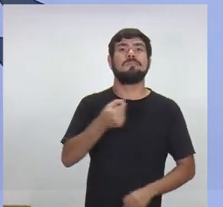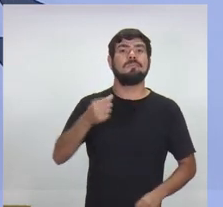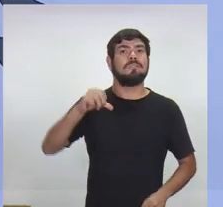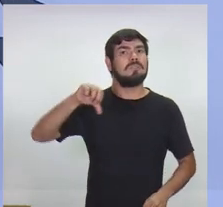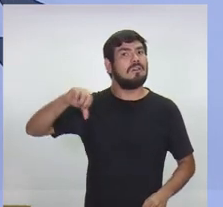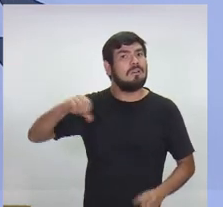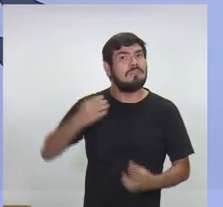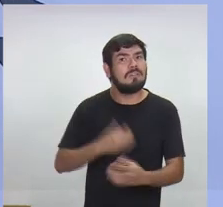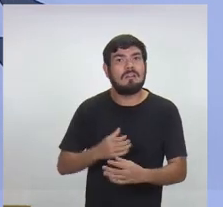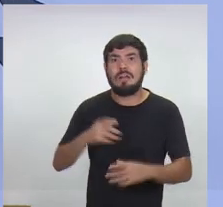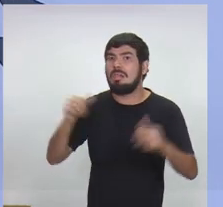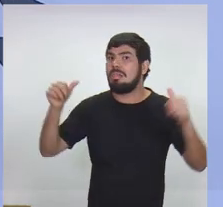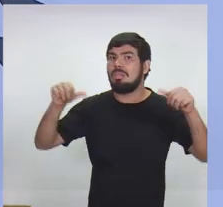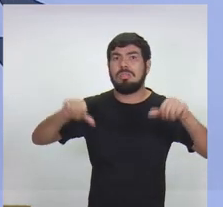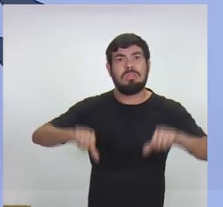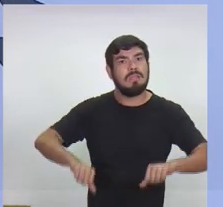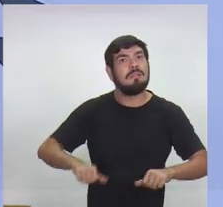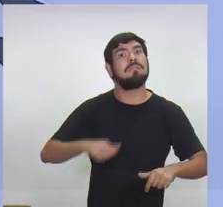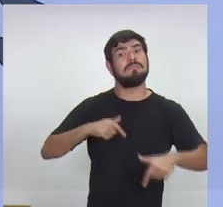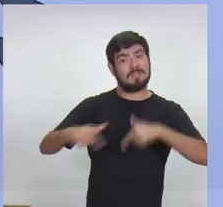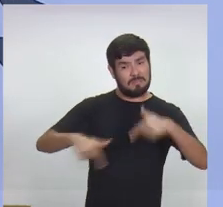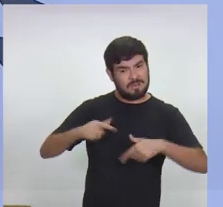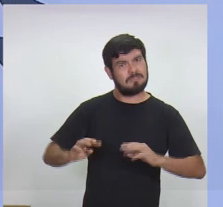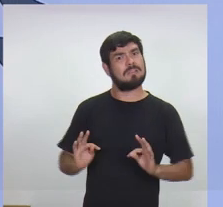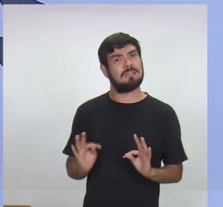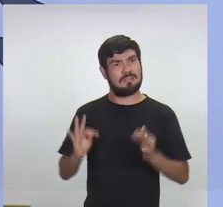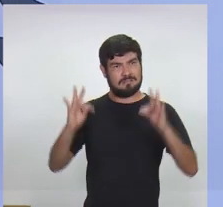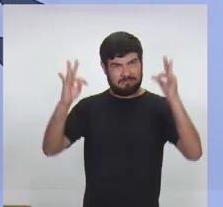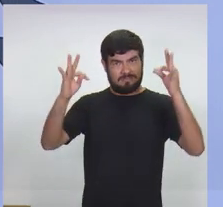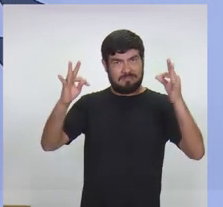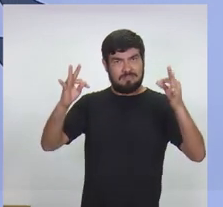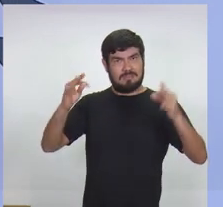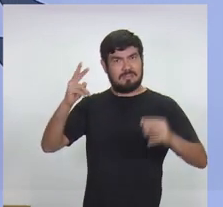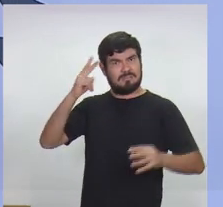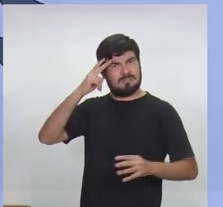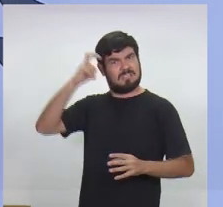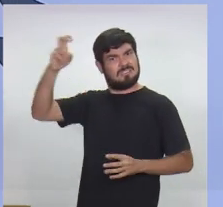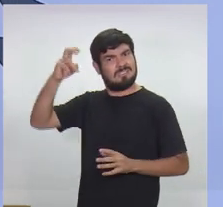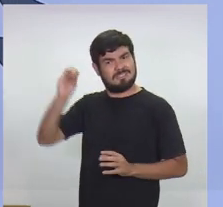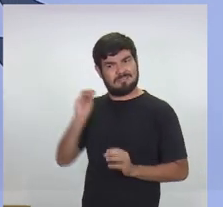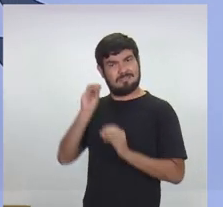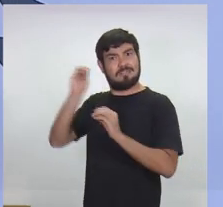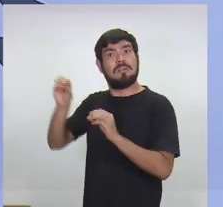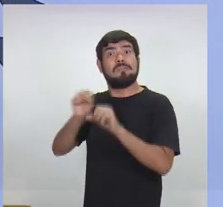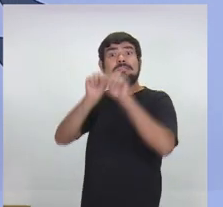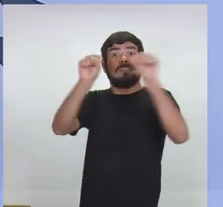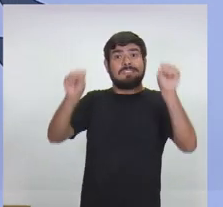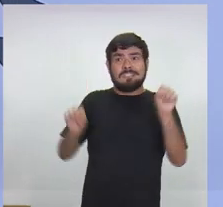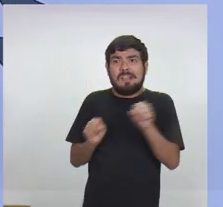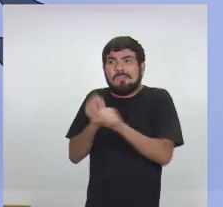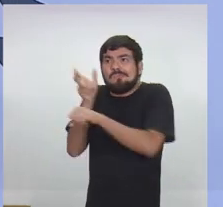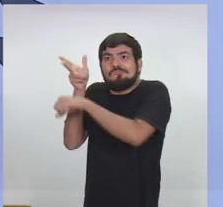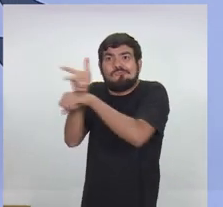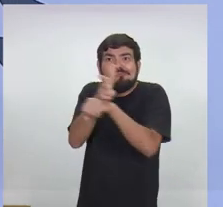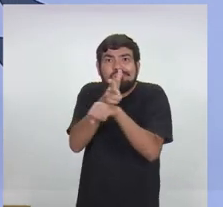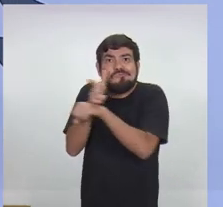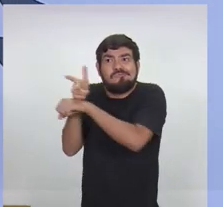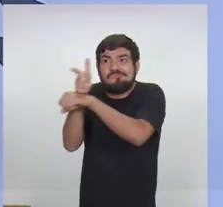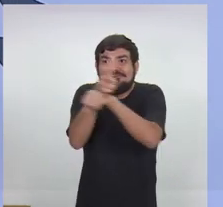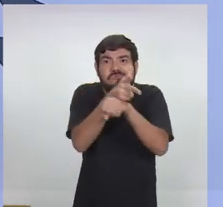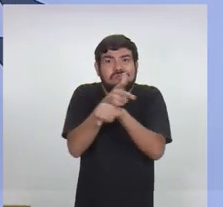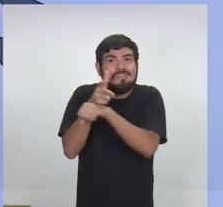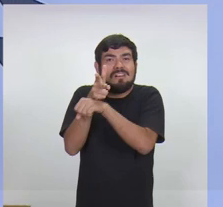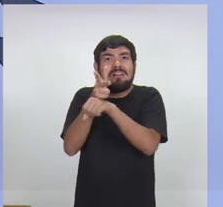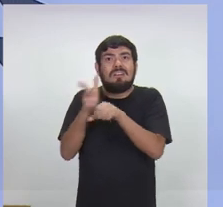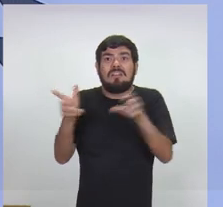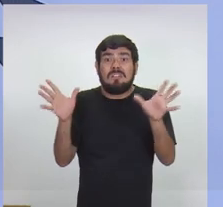trabalhar também com tecnologia com inteligência nós vamos implantar um sistema de um sistema de monitoramento inteligente vamos fechar